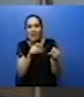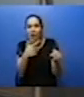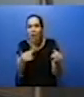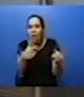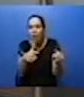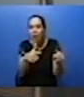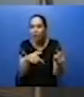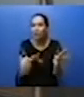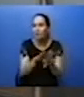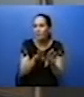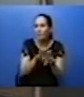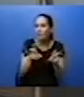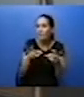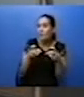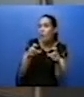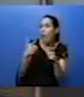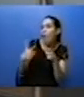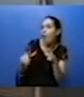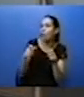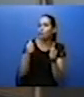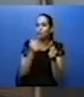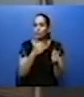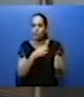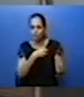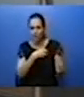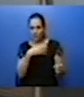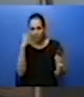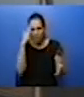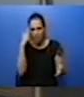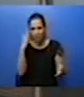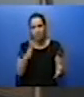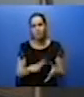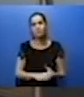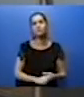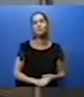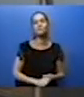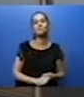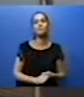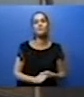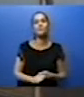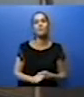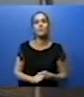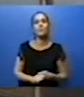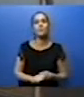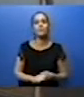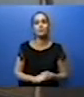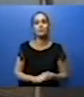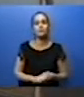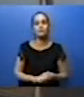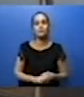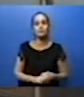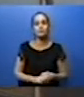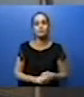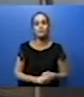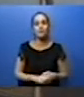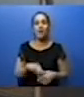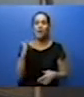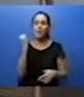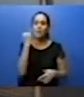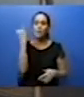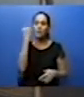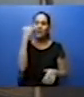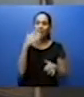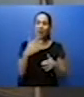é perceber uma maneira mais fácil é uma maneira mais fácil de entender tô é